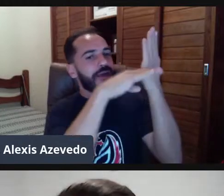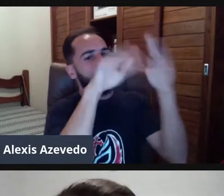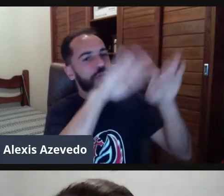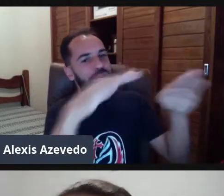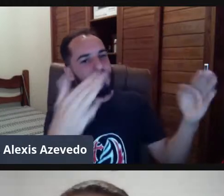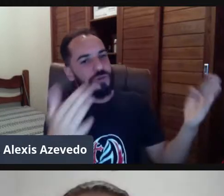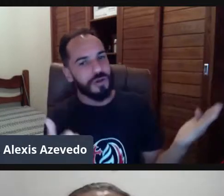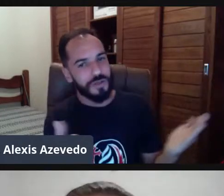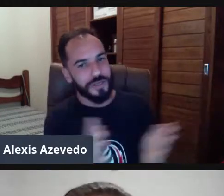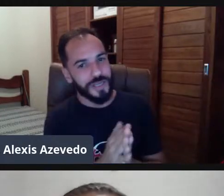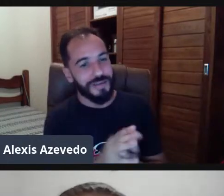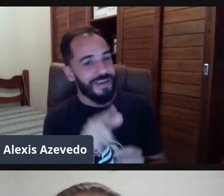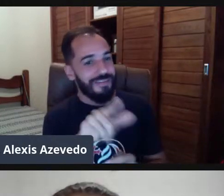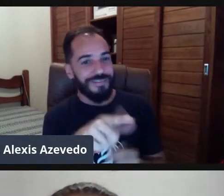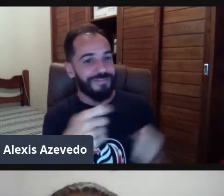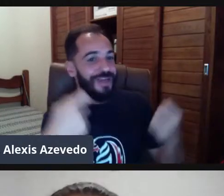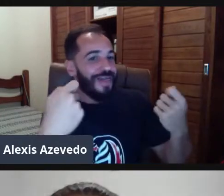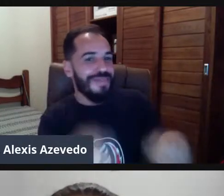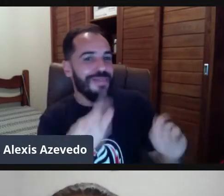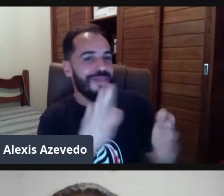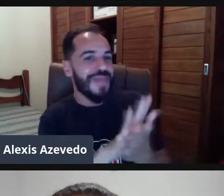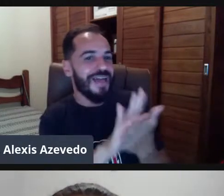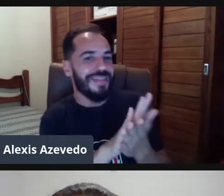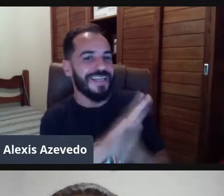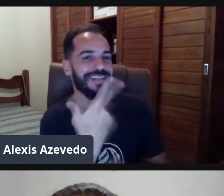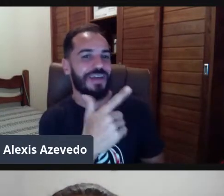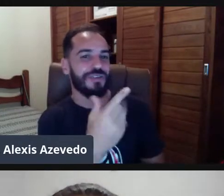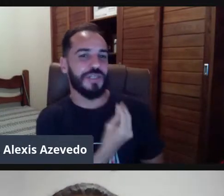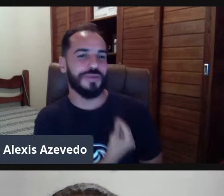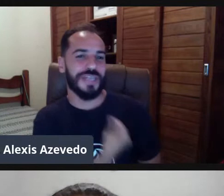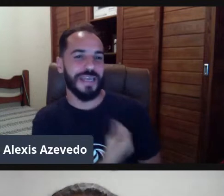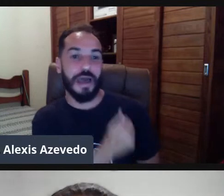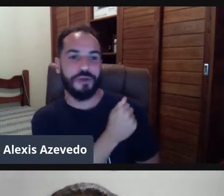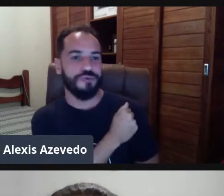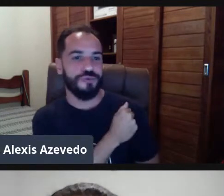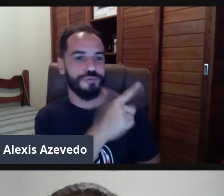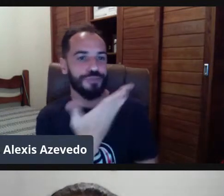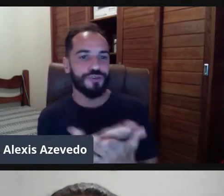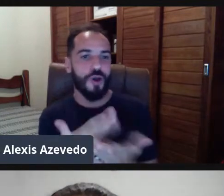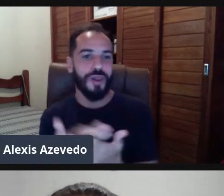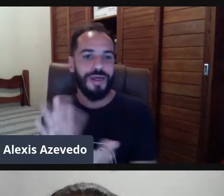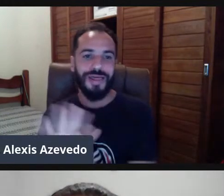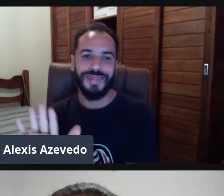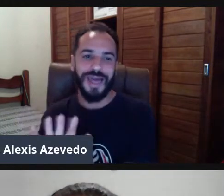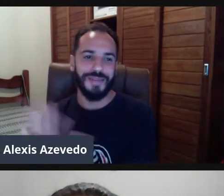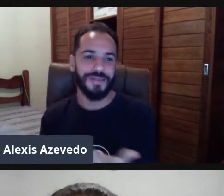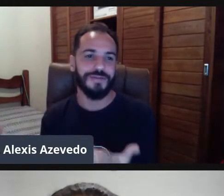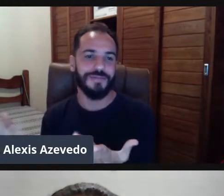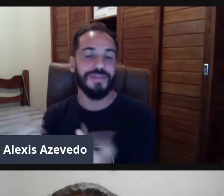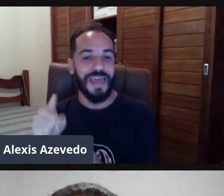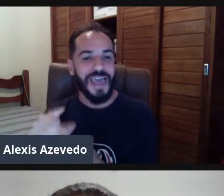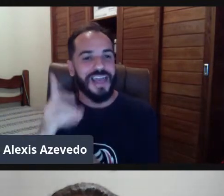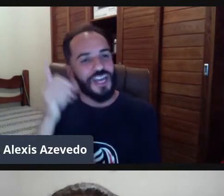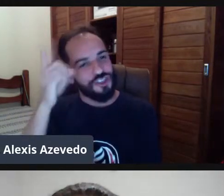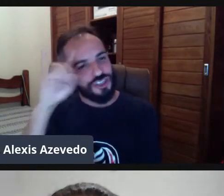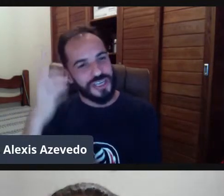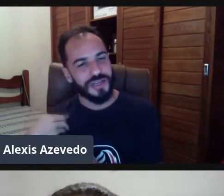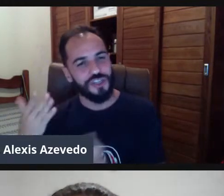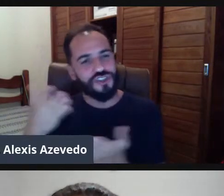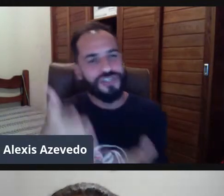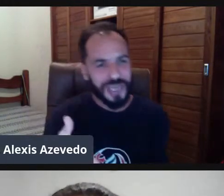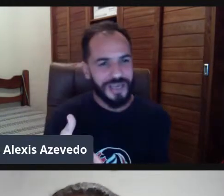faz sentido sem a presença de vocês, não faz sentido nenhum. Tem dias que eu chego na escola e para mim é